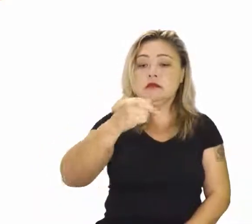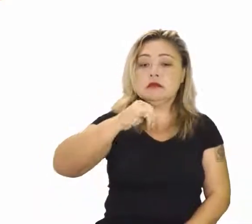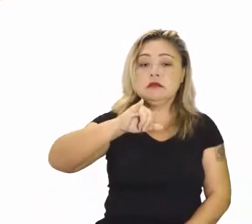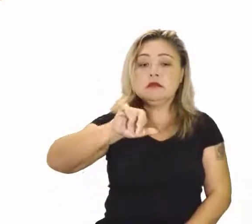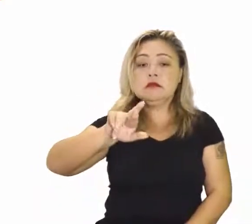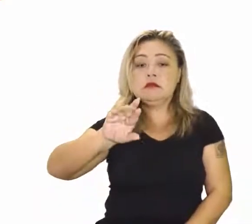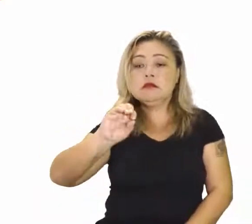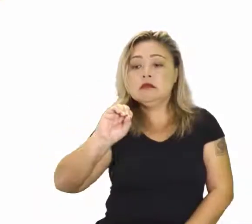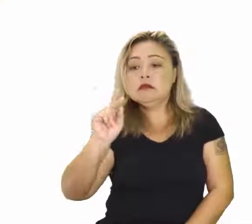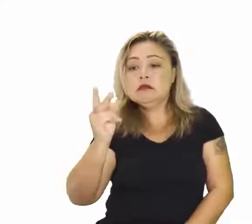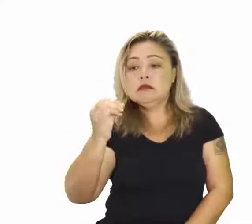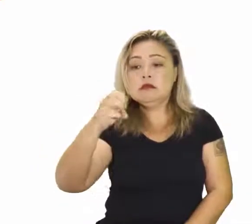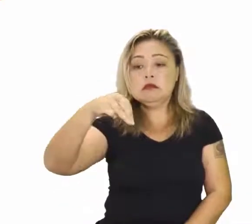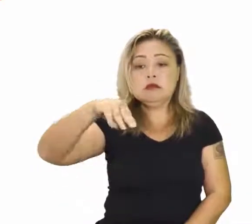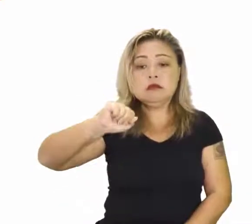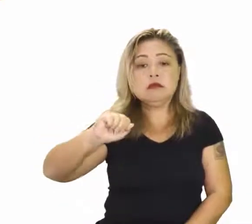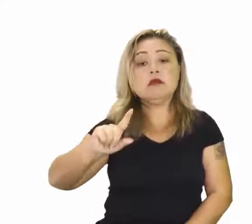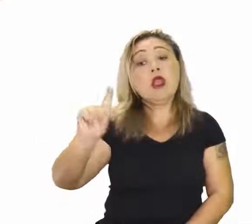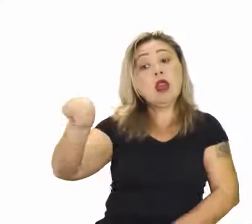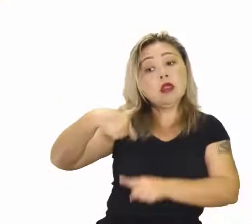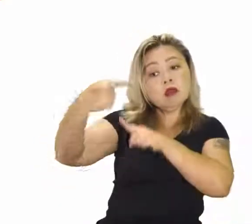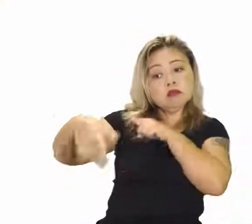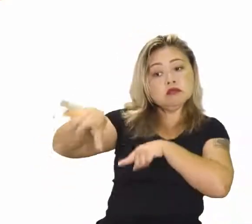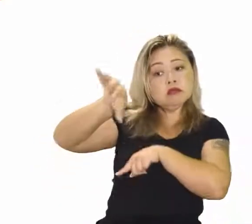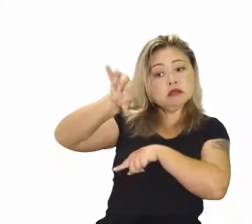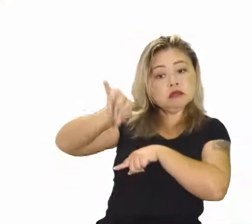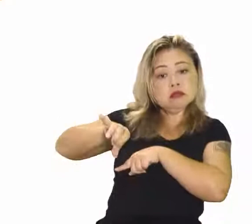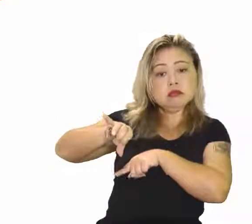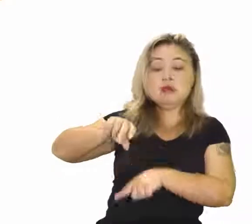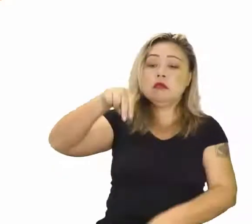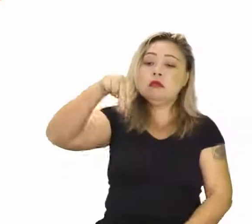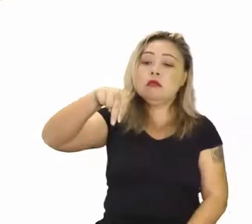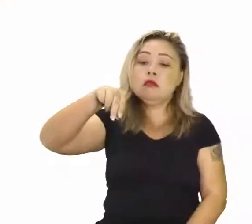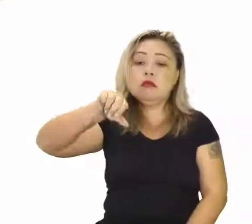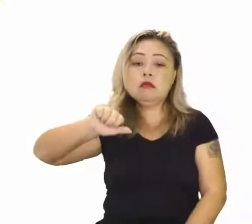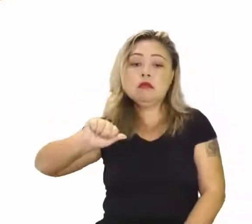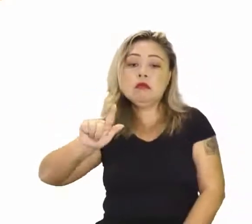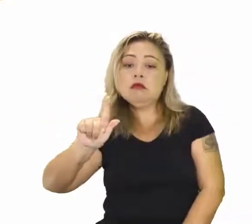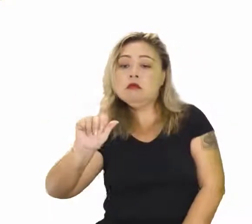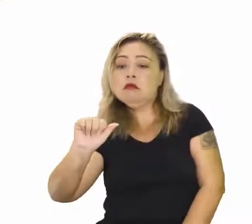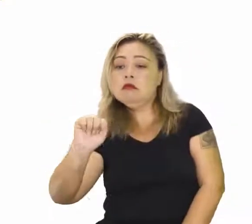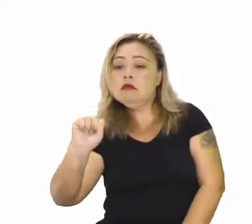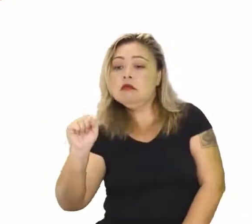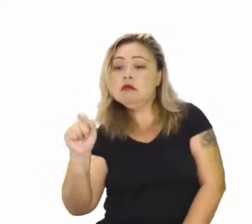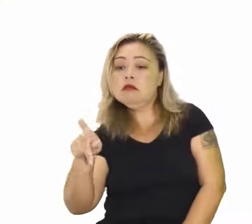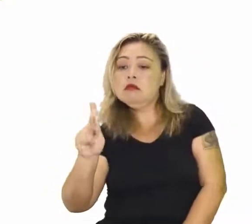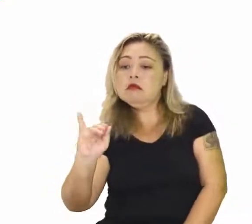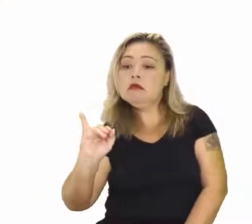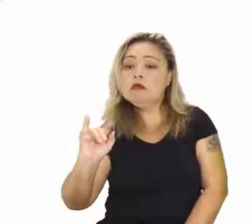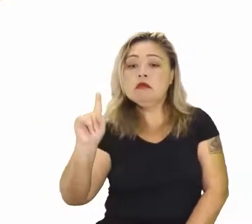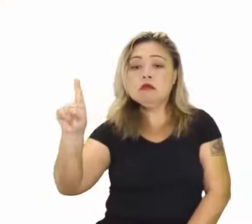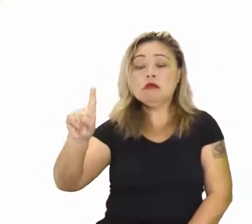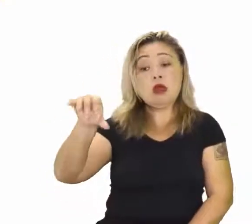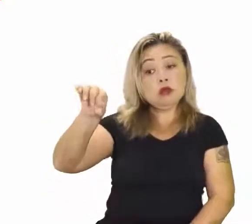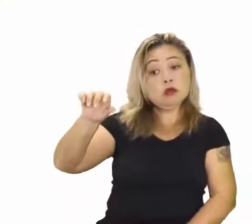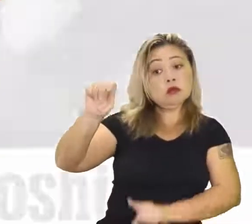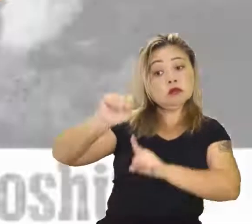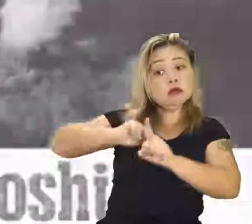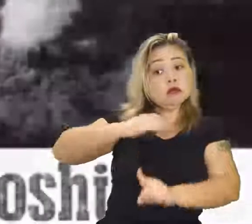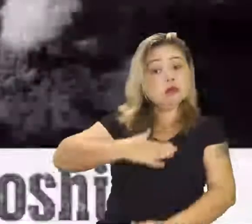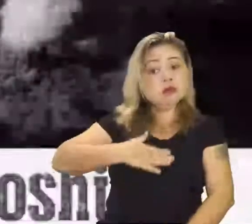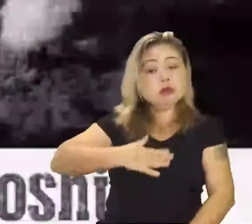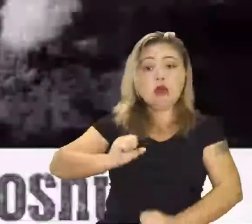bomba. Dia 9 de agosto, Nagasaki é destruída por essa bomba.